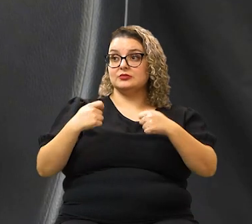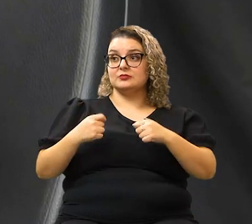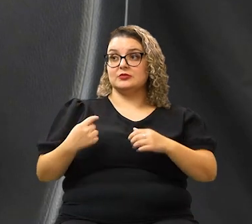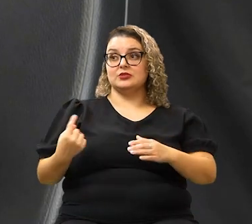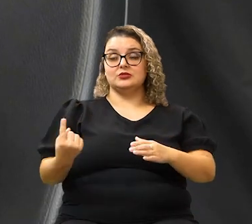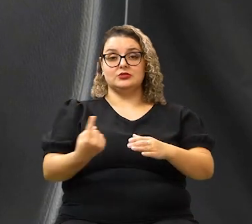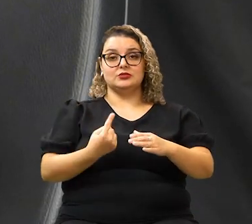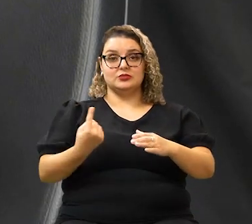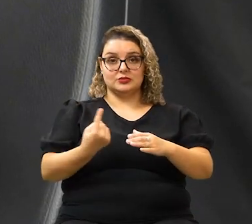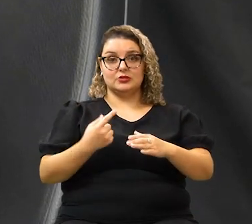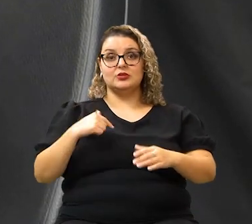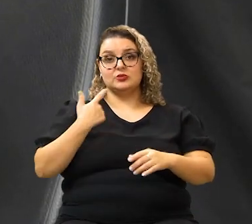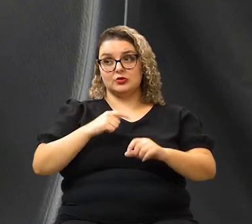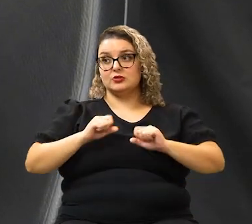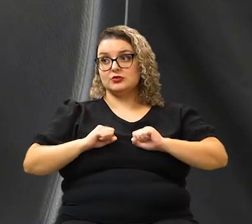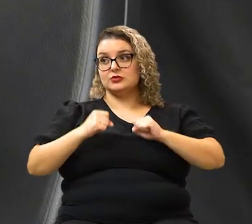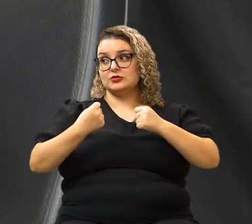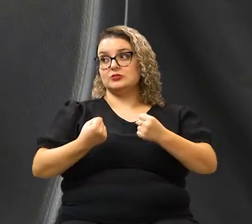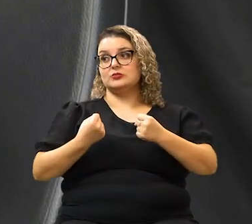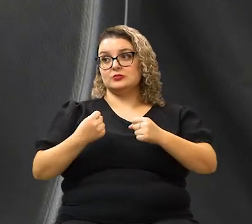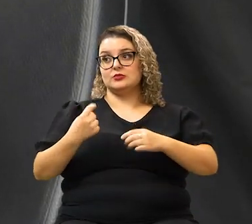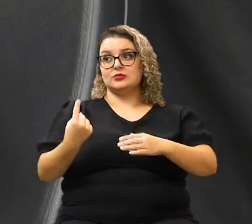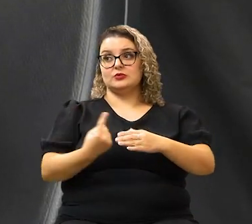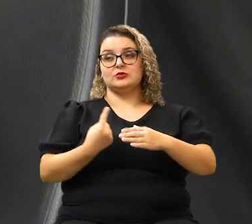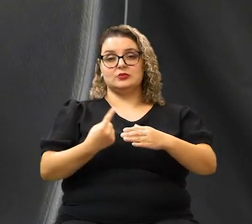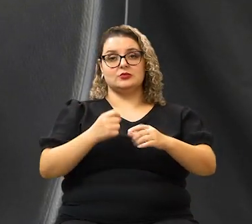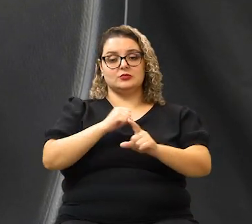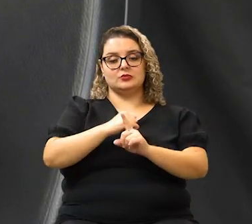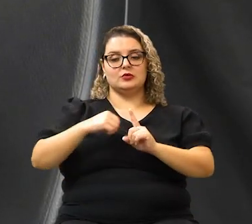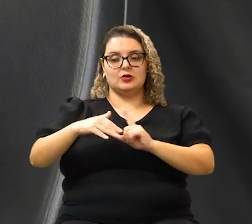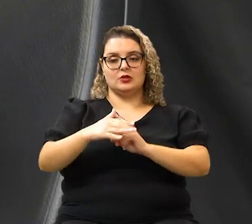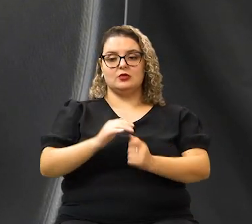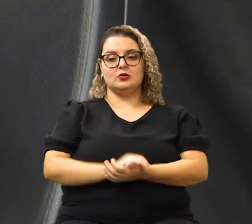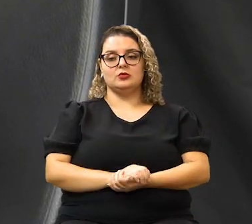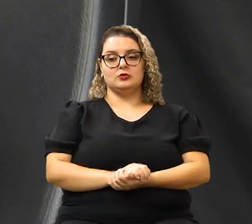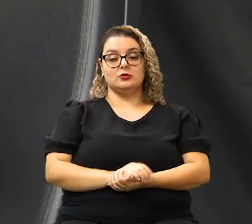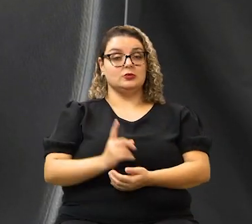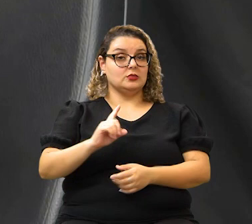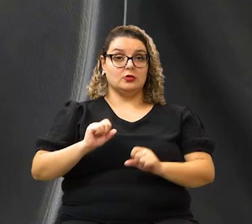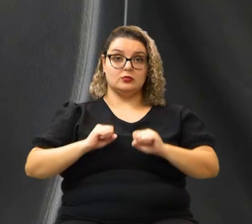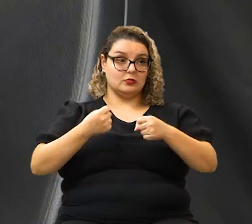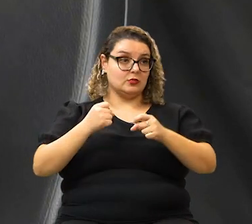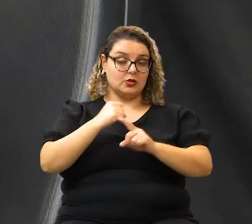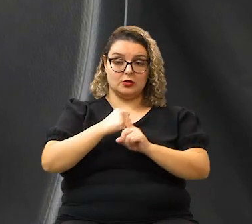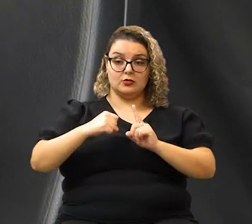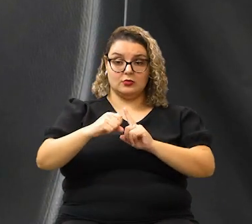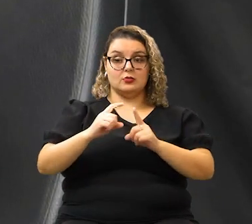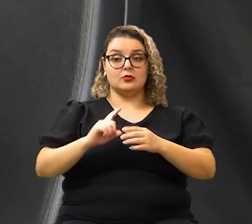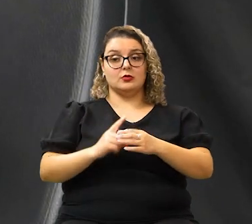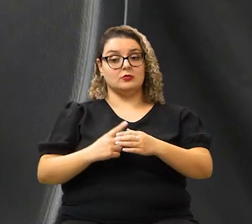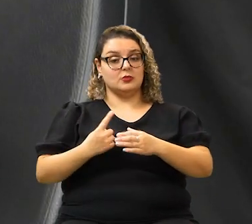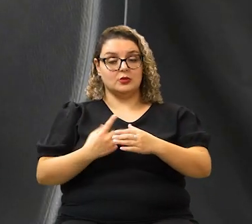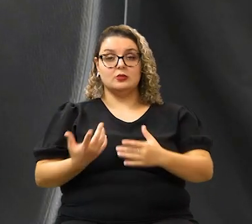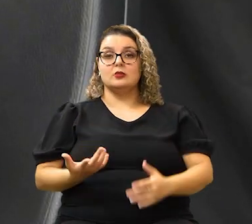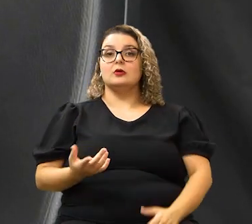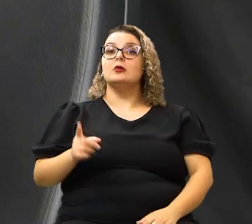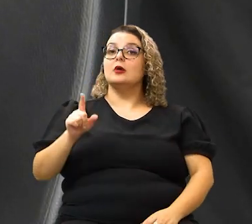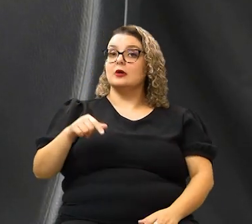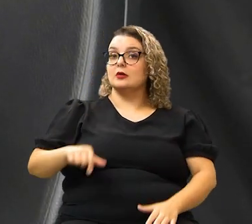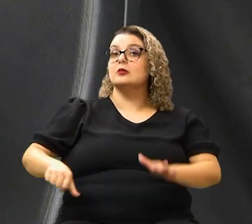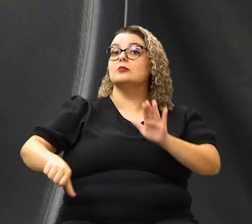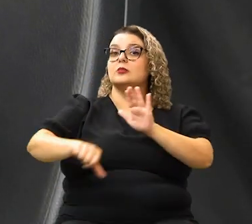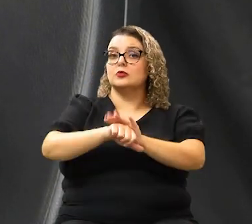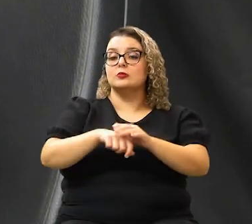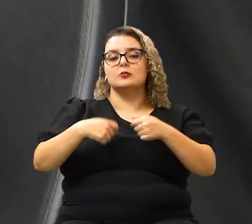defender o isolamento social foi criminoso. Ao mesmo tempo, a gente tinha milhares de problemas acontecendo na